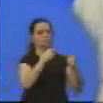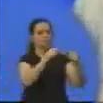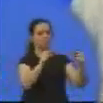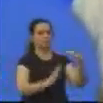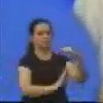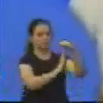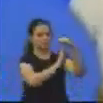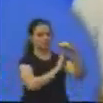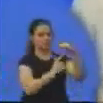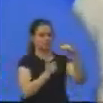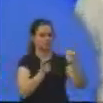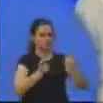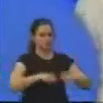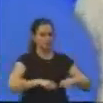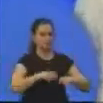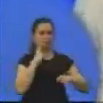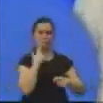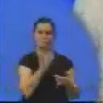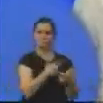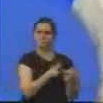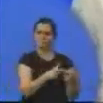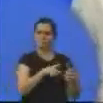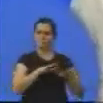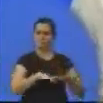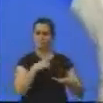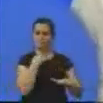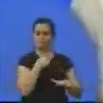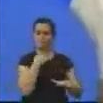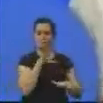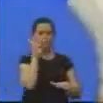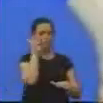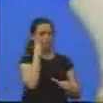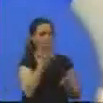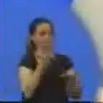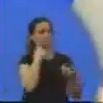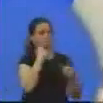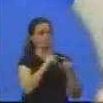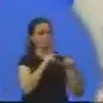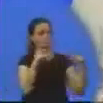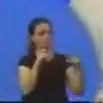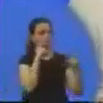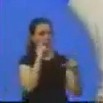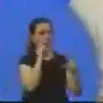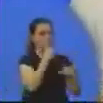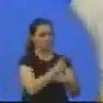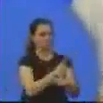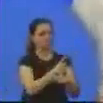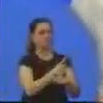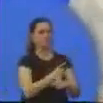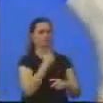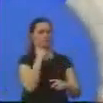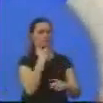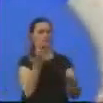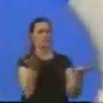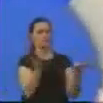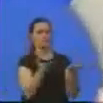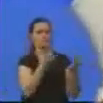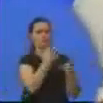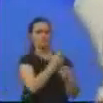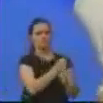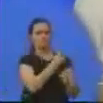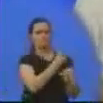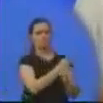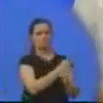máximo mesmo. De repente, não tem solução ao meu problema. Pouco provável que não tenha solução, mas em geral, tem solução. Então, o que vai acontecer aqui?